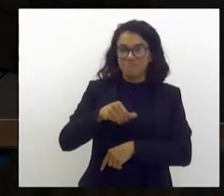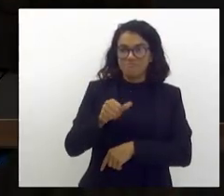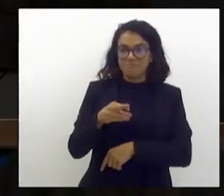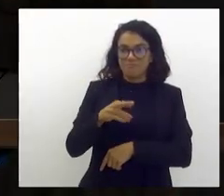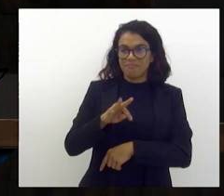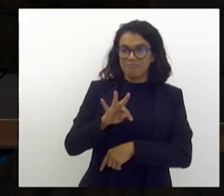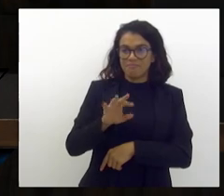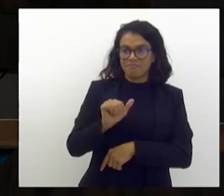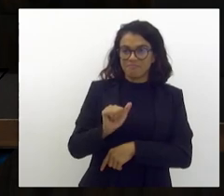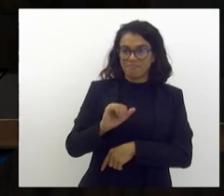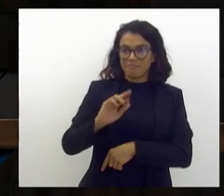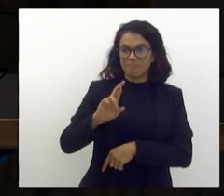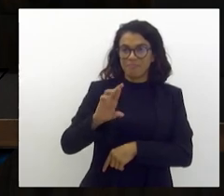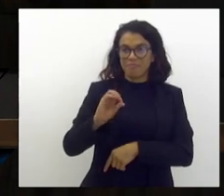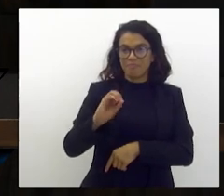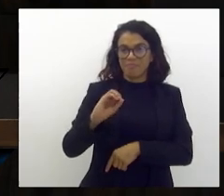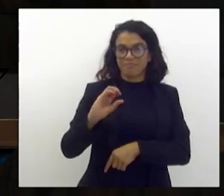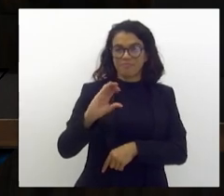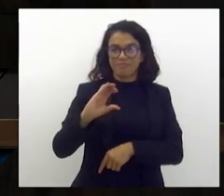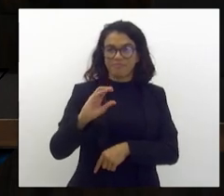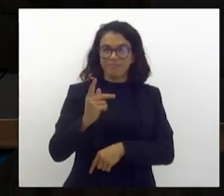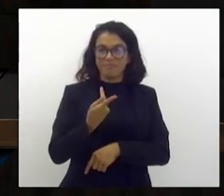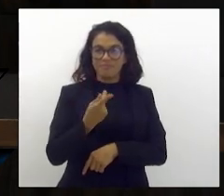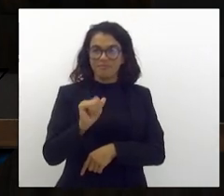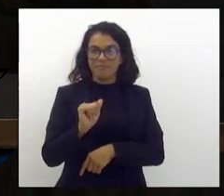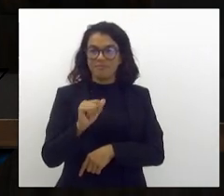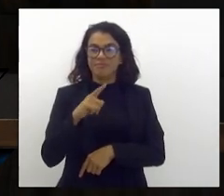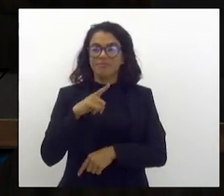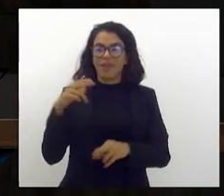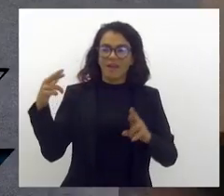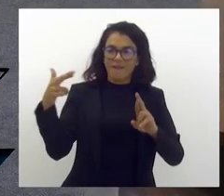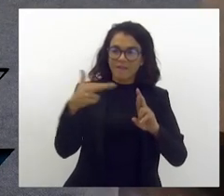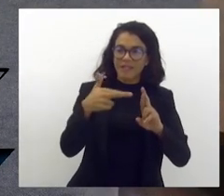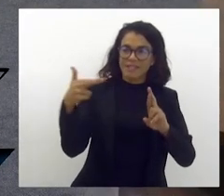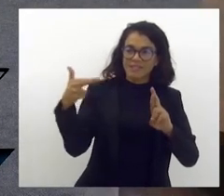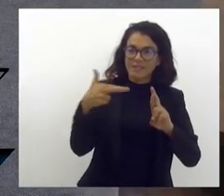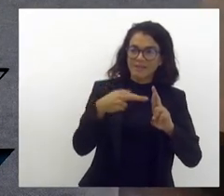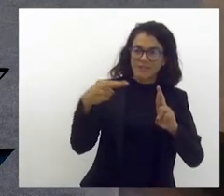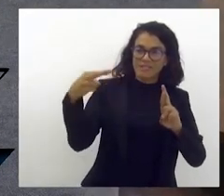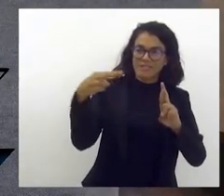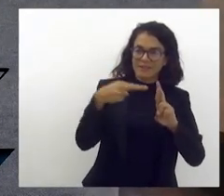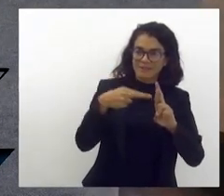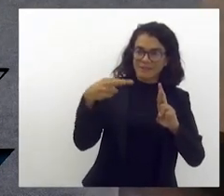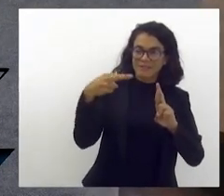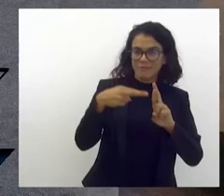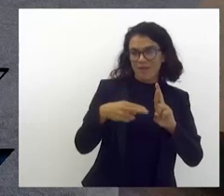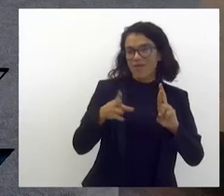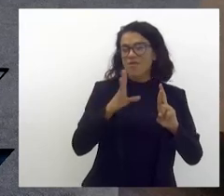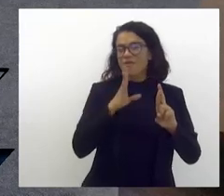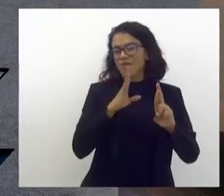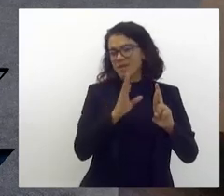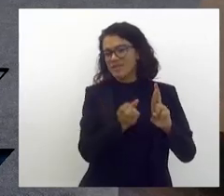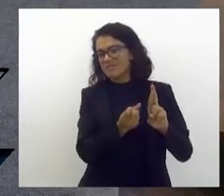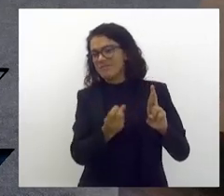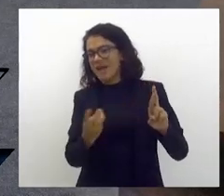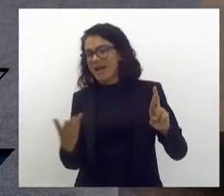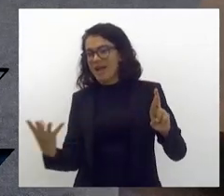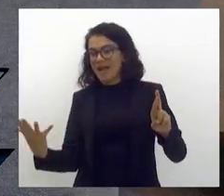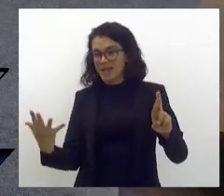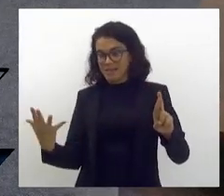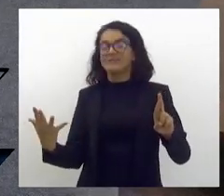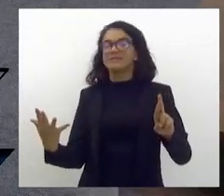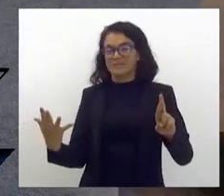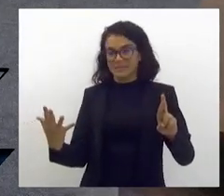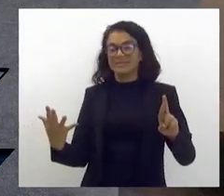deputada Marina do MST, fizeram referências a algumas das pessoas aqui. Eu conheço várias delas,